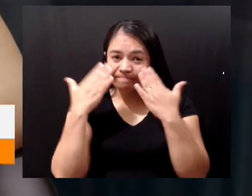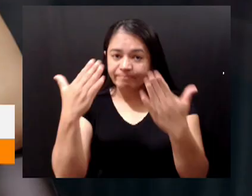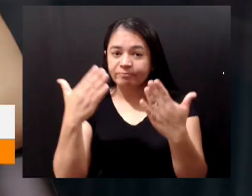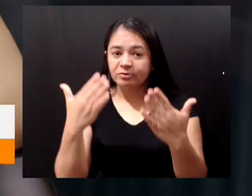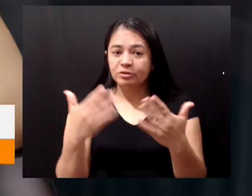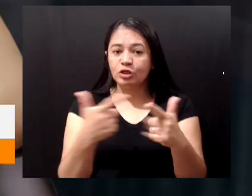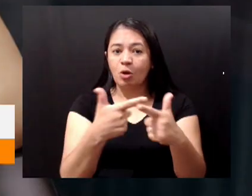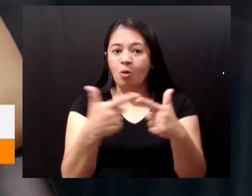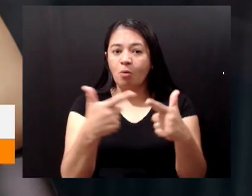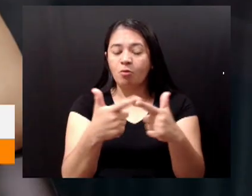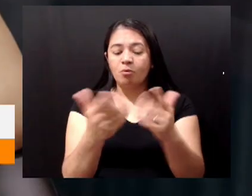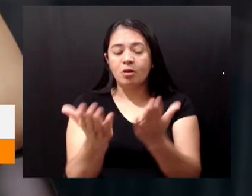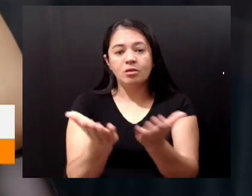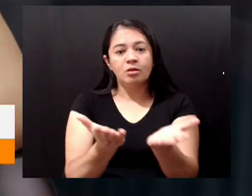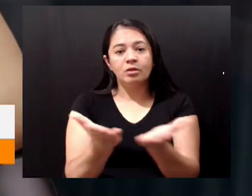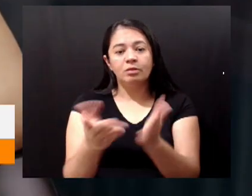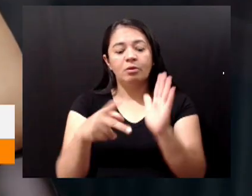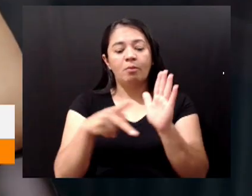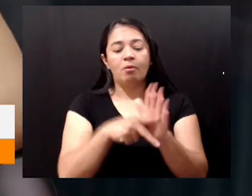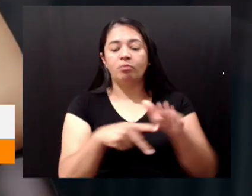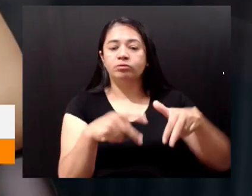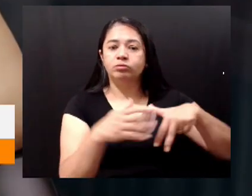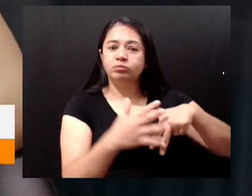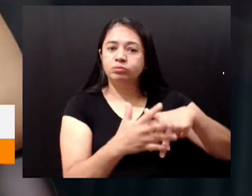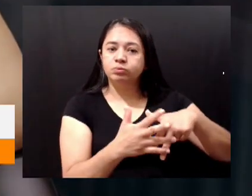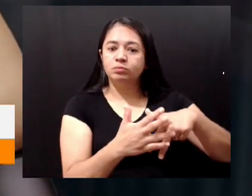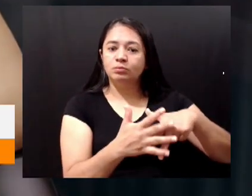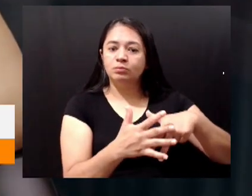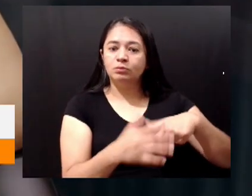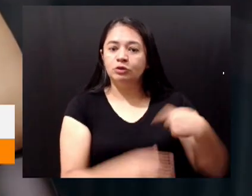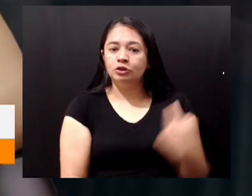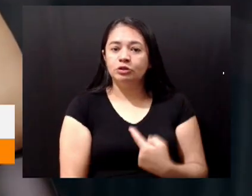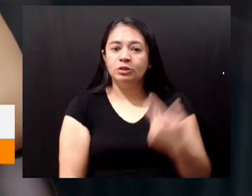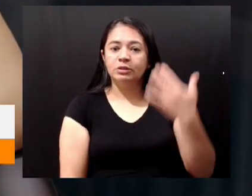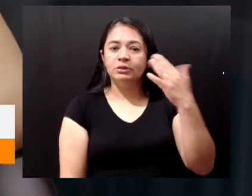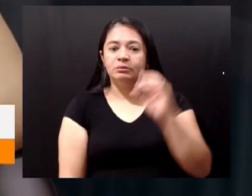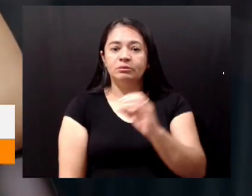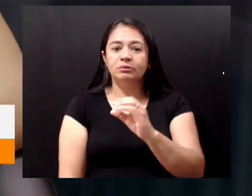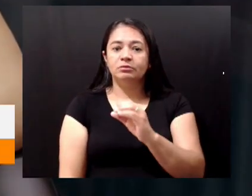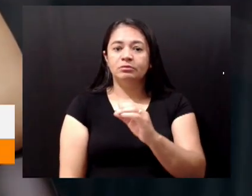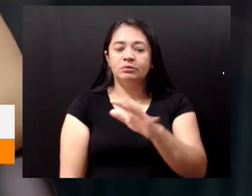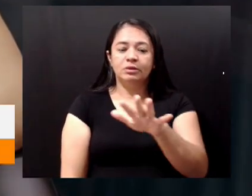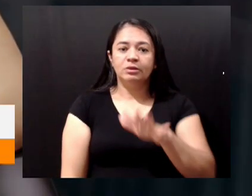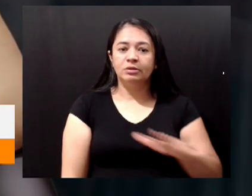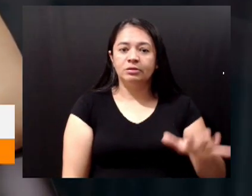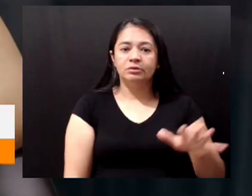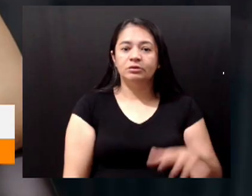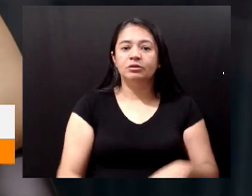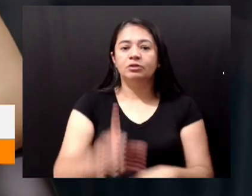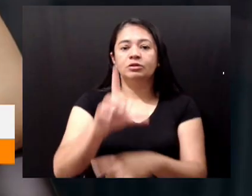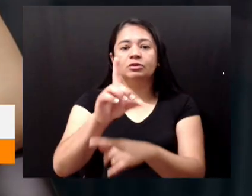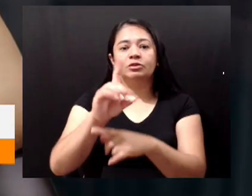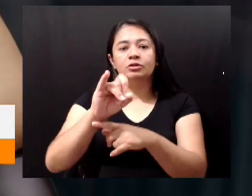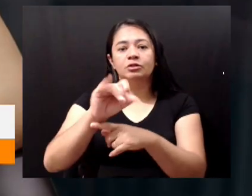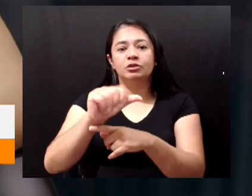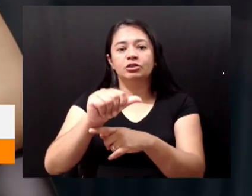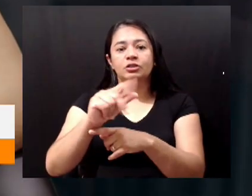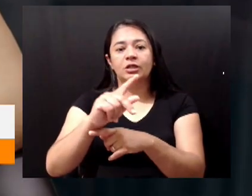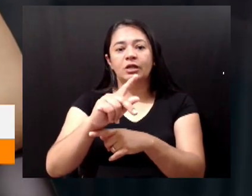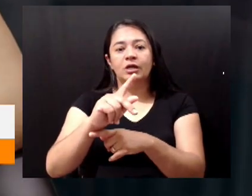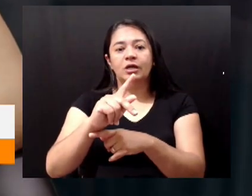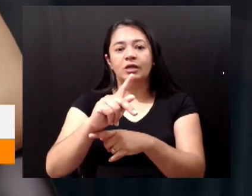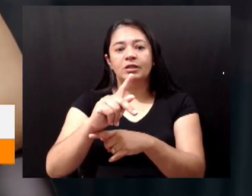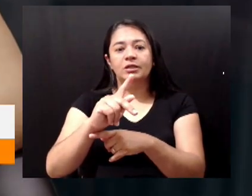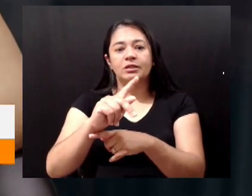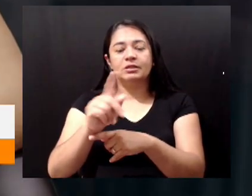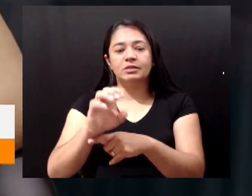tratamento dos Uhum. pacientes, né. Nós temos aí a classe dos benzodiazepínicos, né, que são os famosos tarja-pretas, que Sim. são